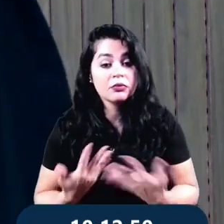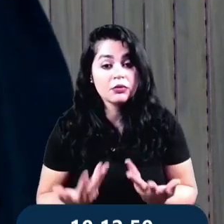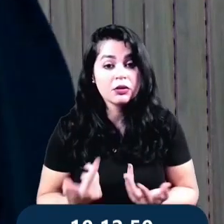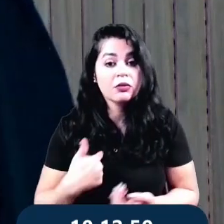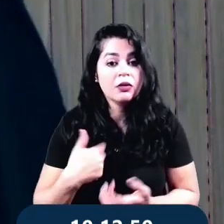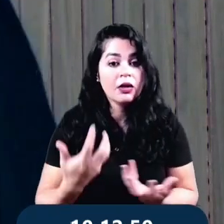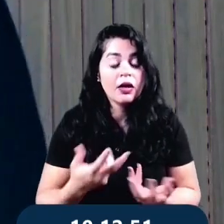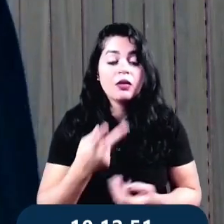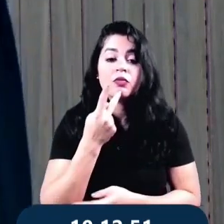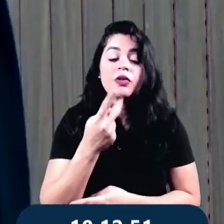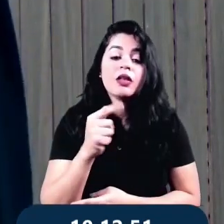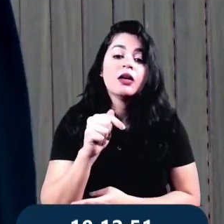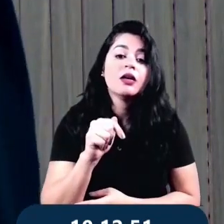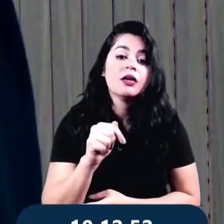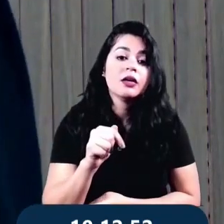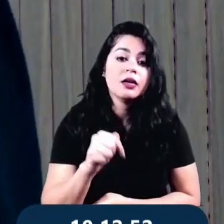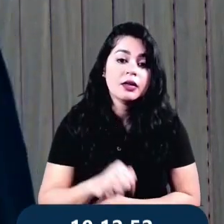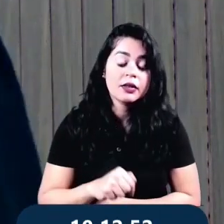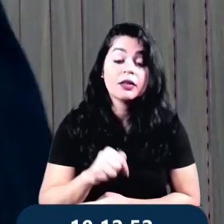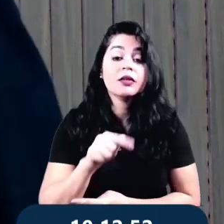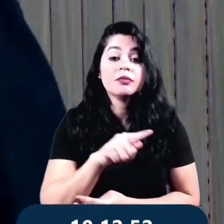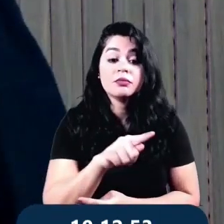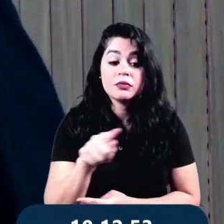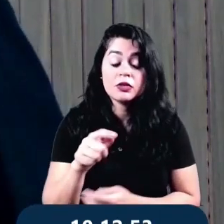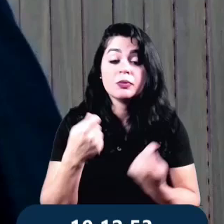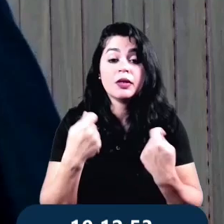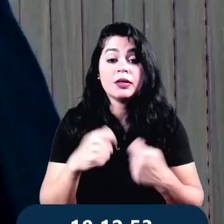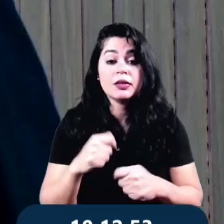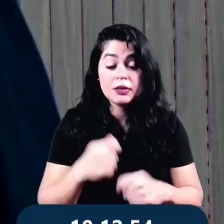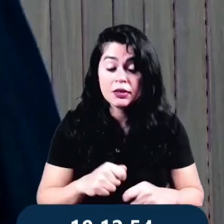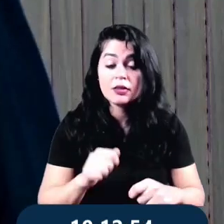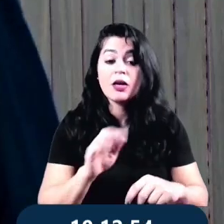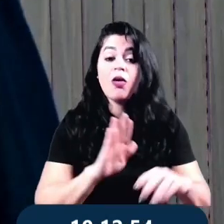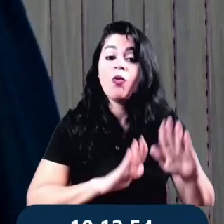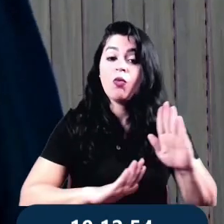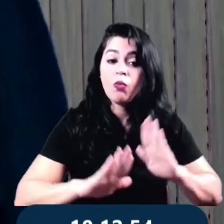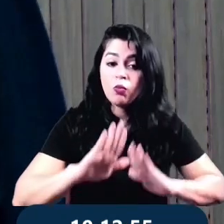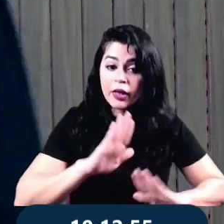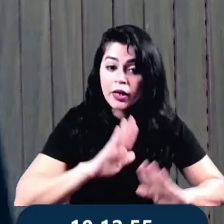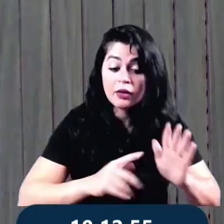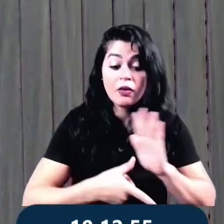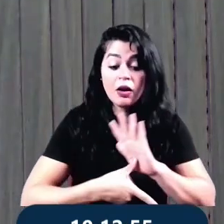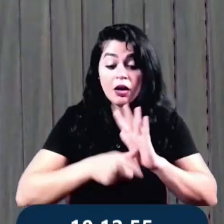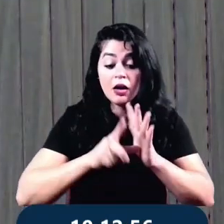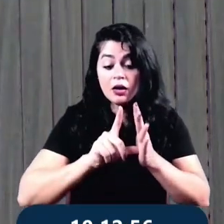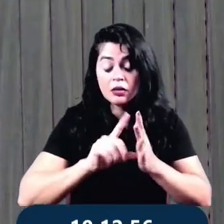os devidos cuidados, antes de anunciar alguma coisa,